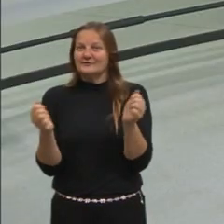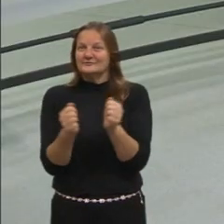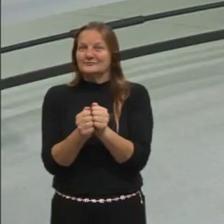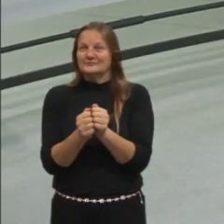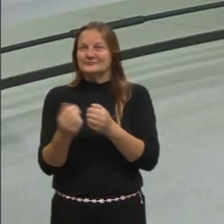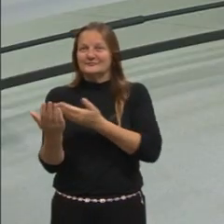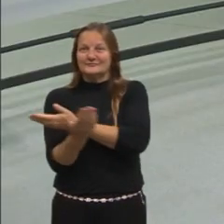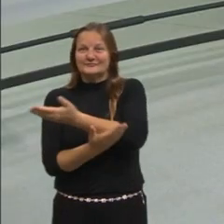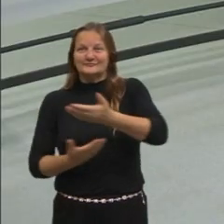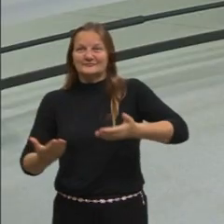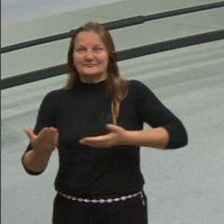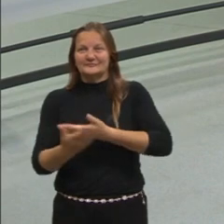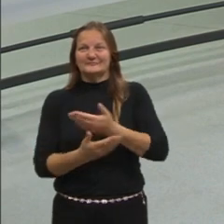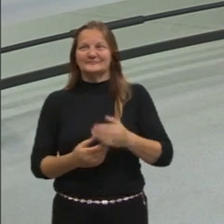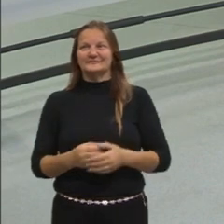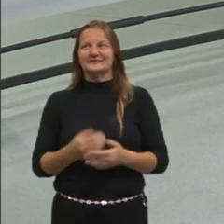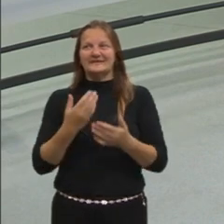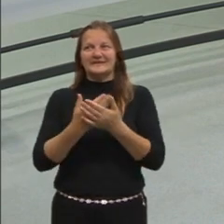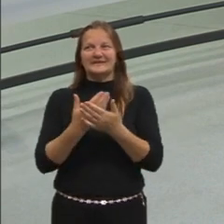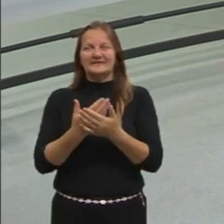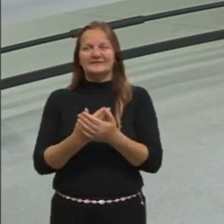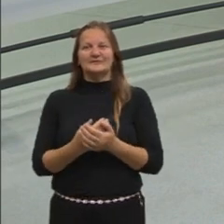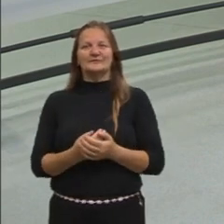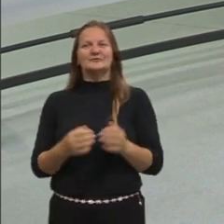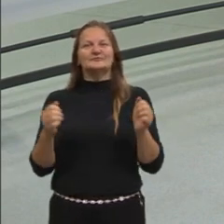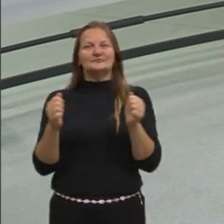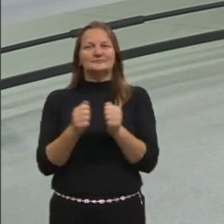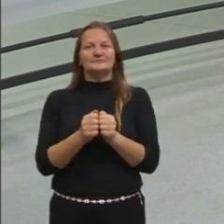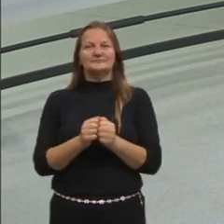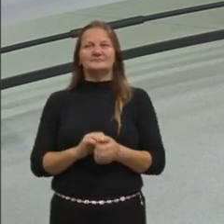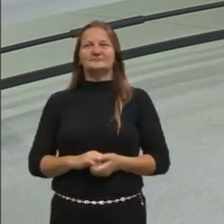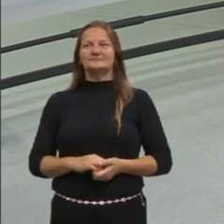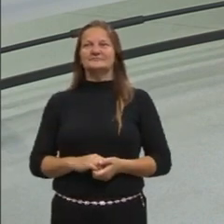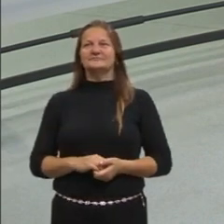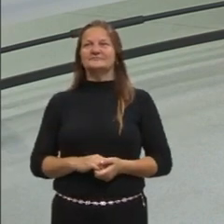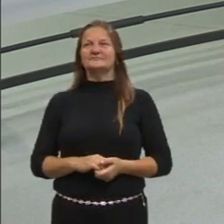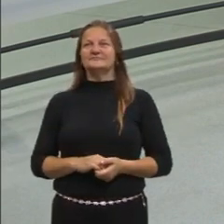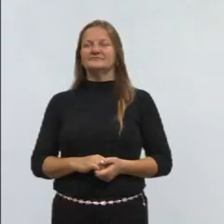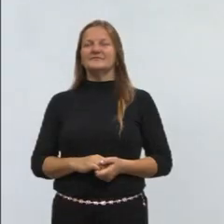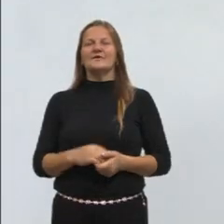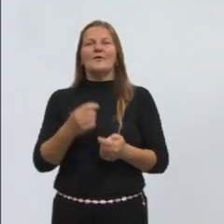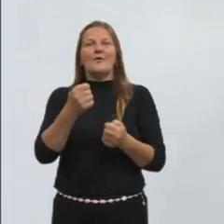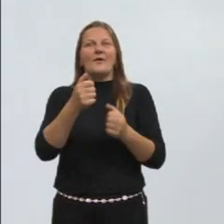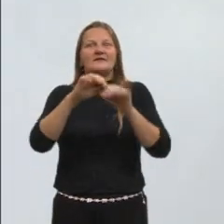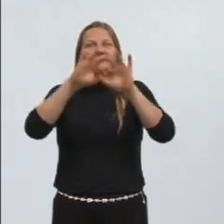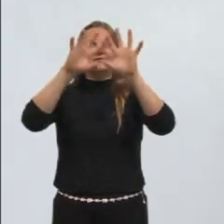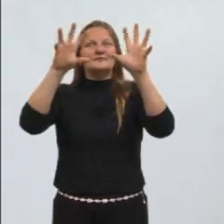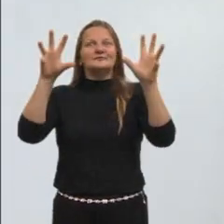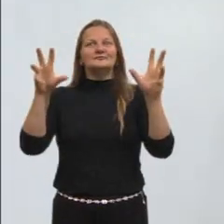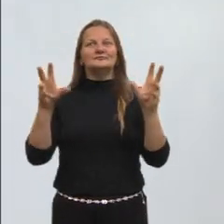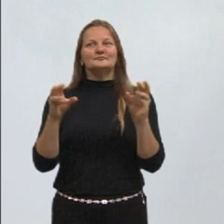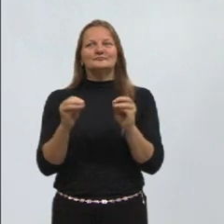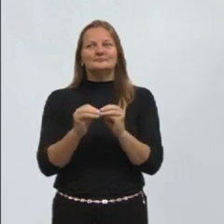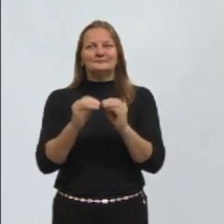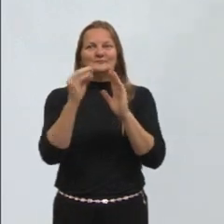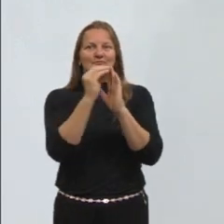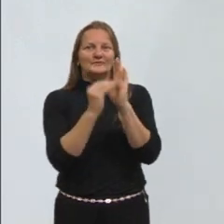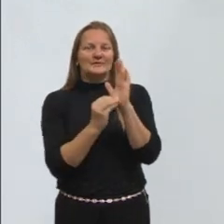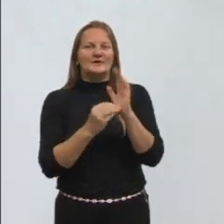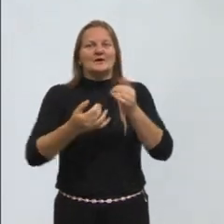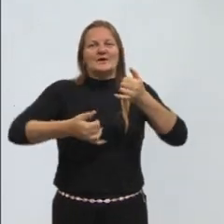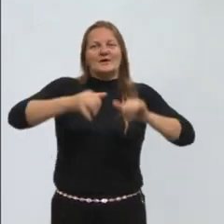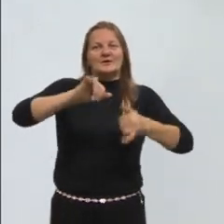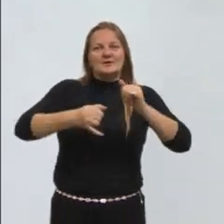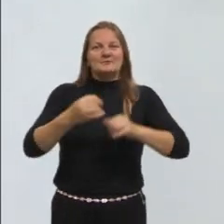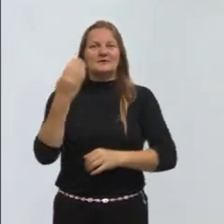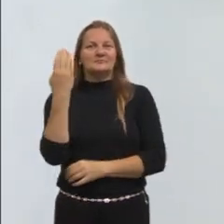contribuirmos com vocês aí nos estudos conjuntamente estamos encerrando os conteúdos né tanto de química quanto